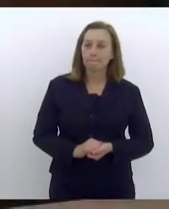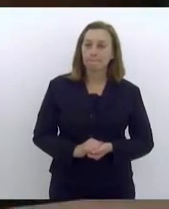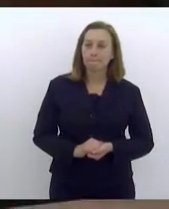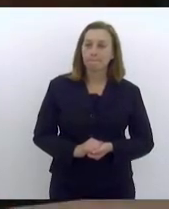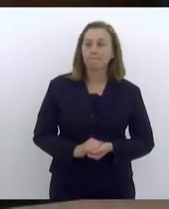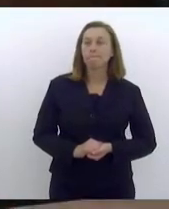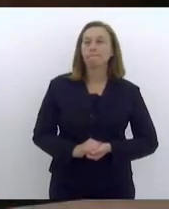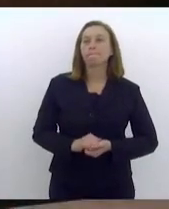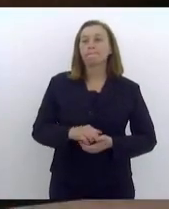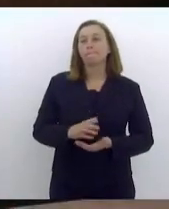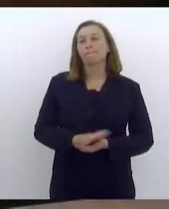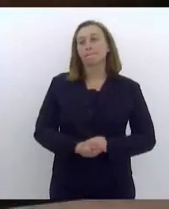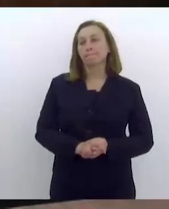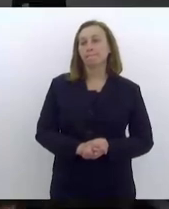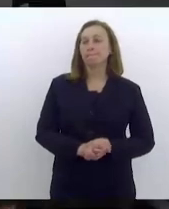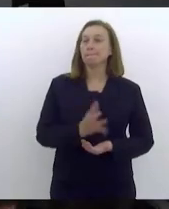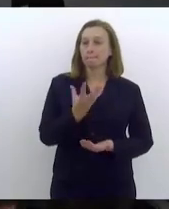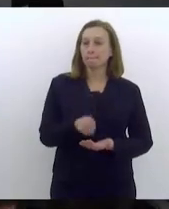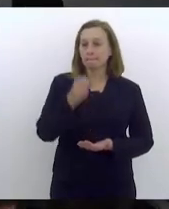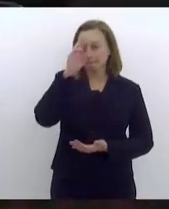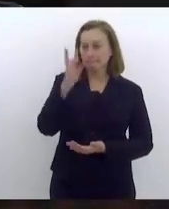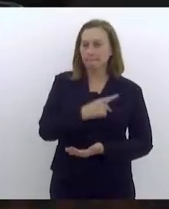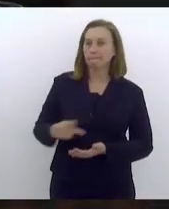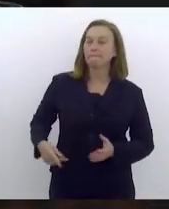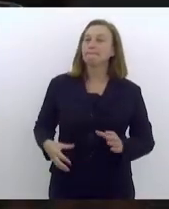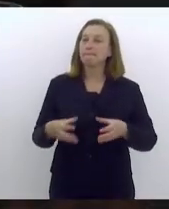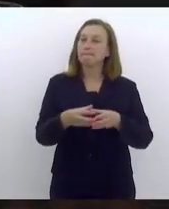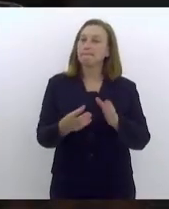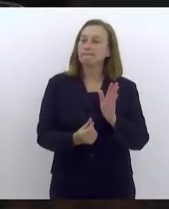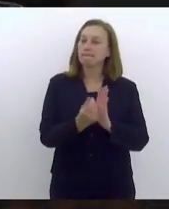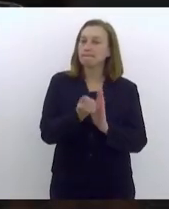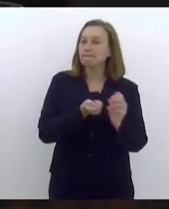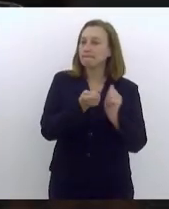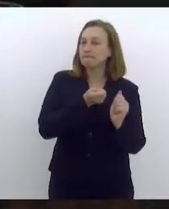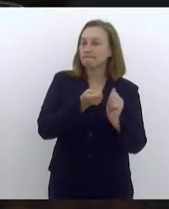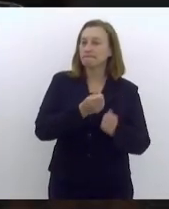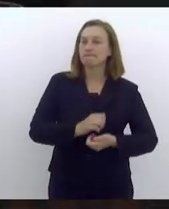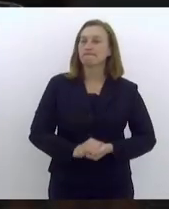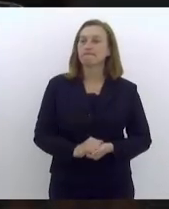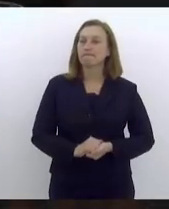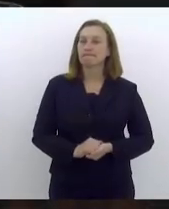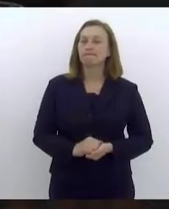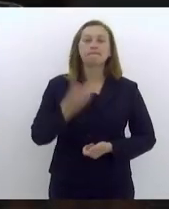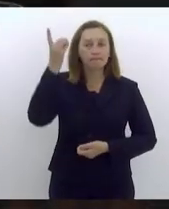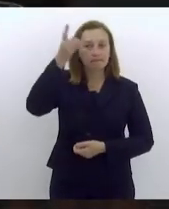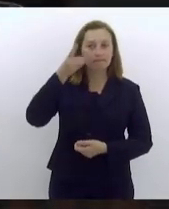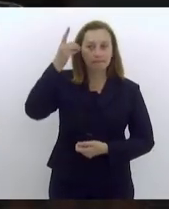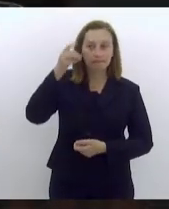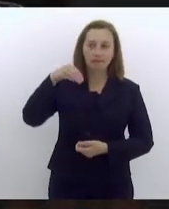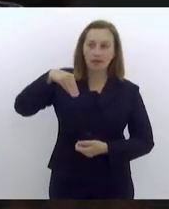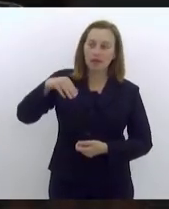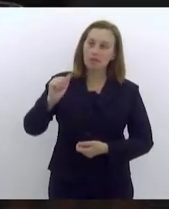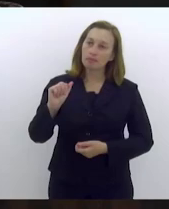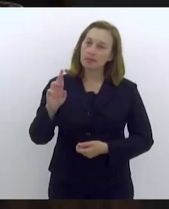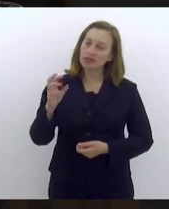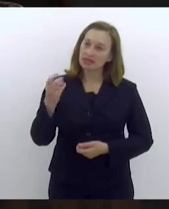Parecer favorável, presidenta. Pela Comissão de Orçamento, Finanças, Fiscalização Financeira e Controle, deputado Carlos Macedo.